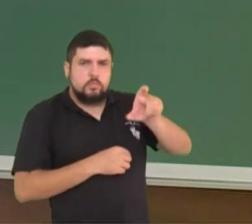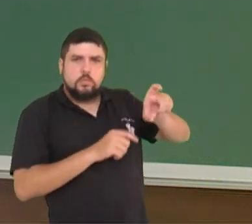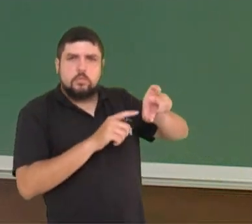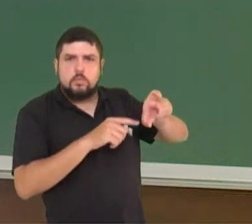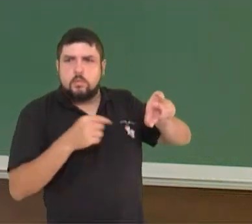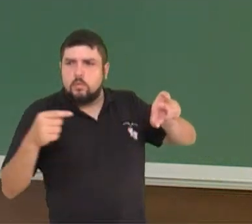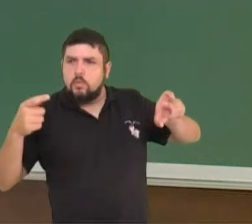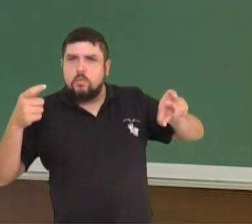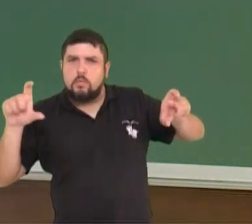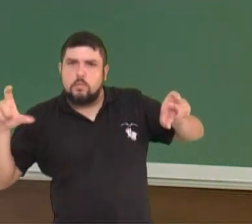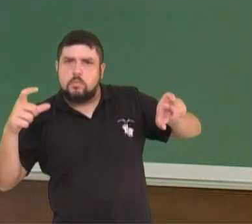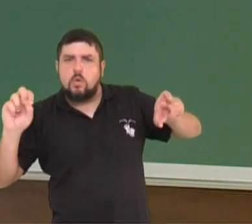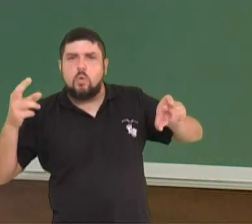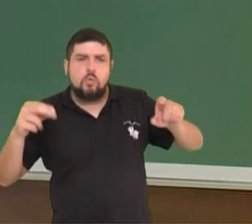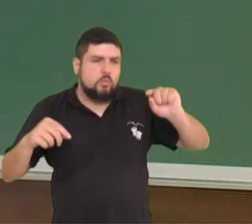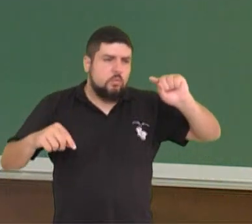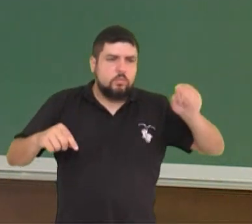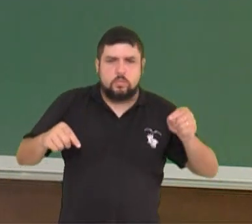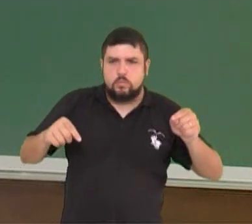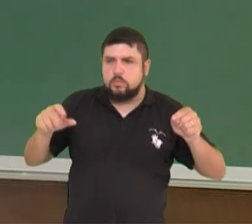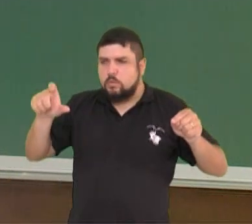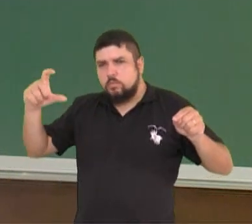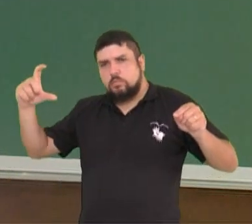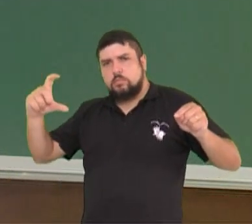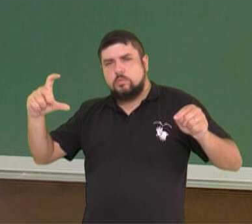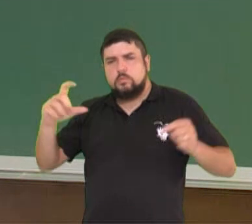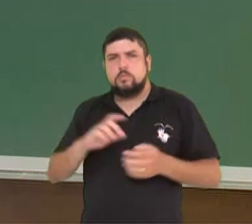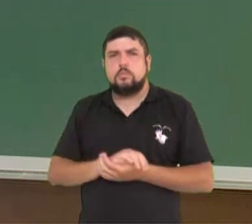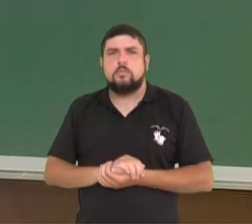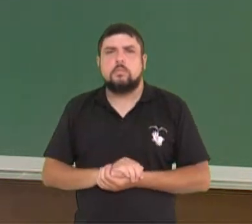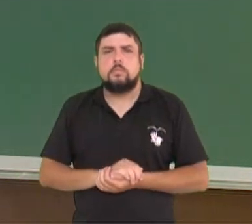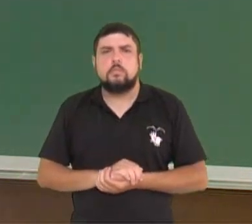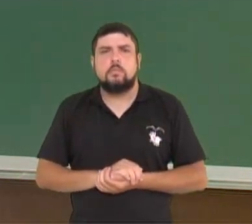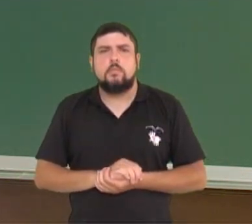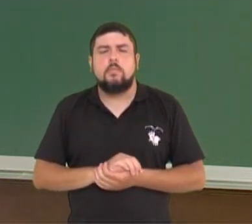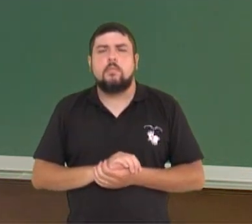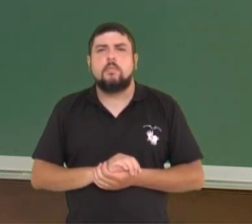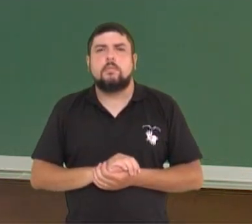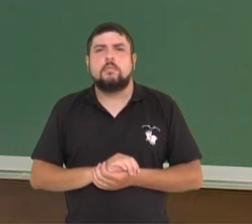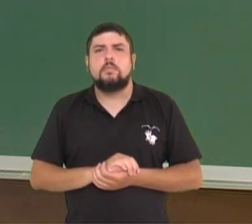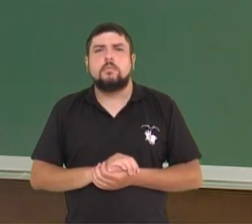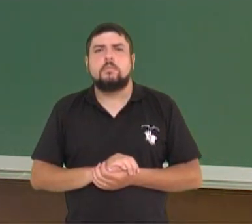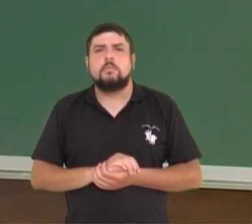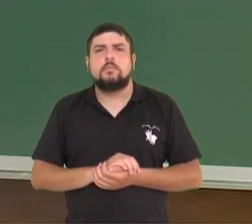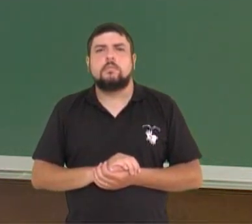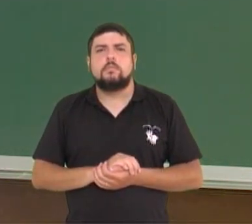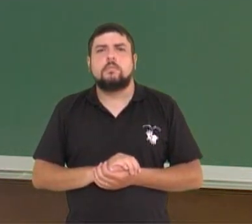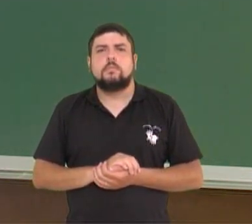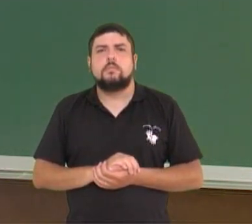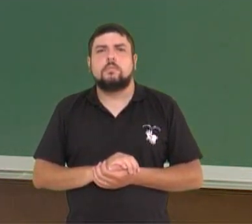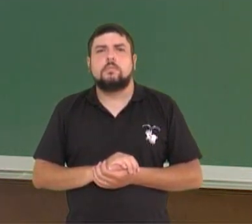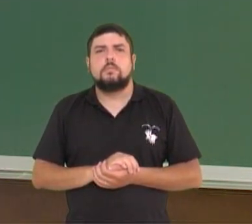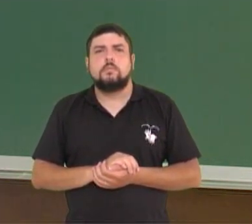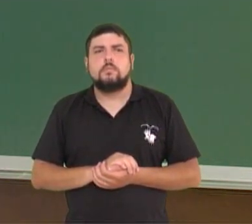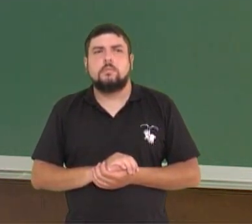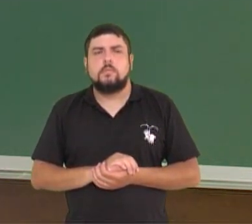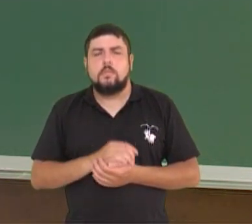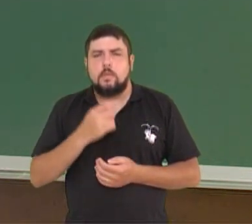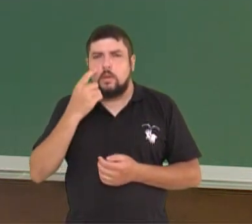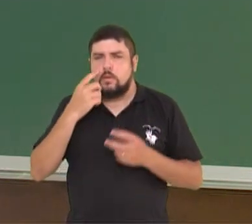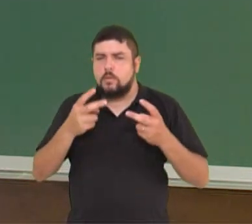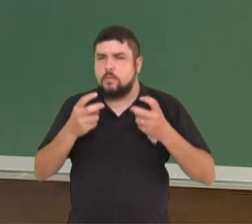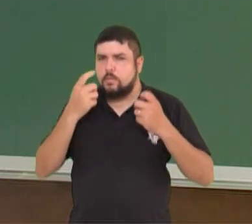no segundo, tanto faz, tá? E aí note aqui na definição que tem o quê? X pertence aos reais, tal que